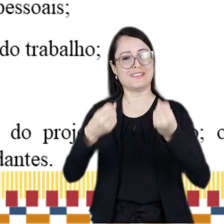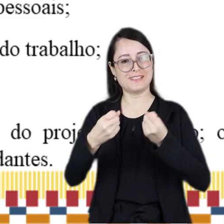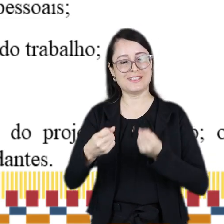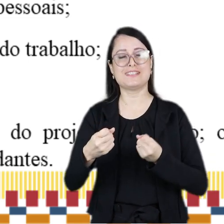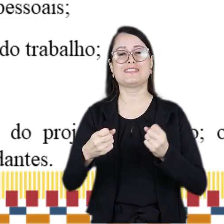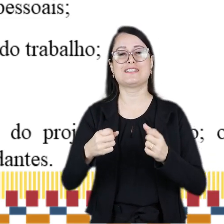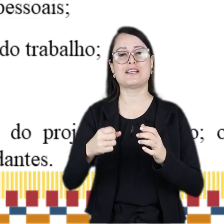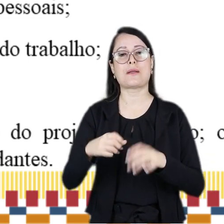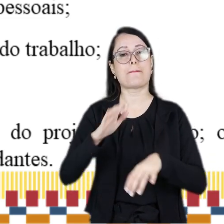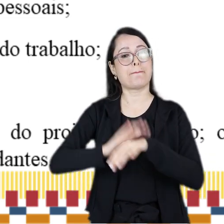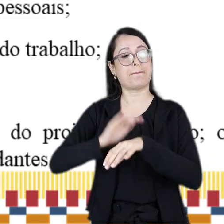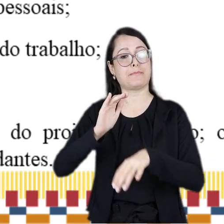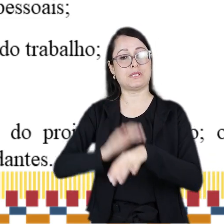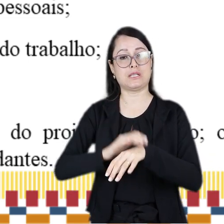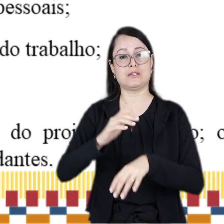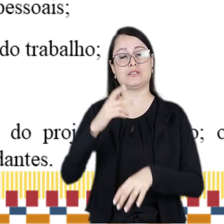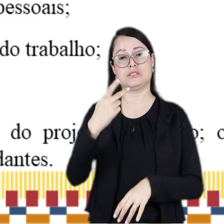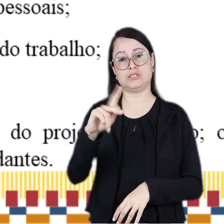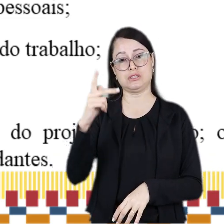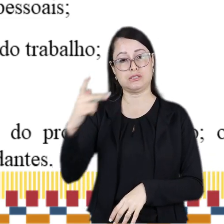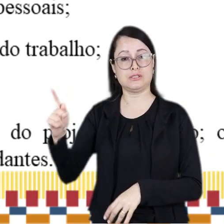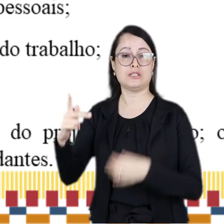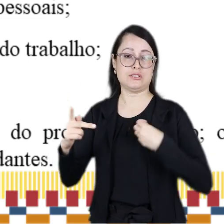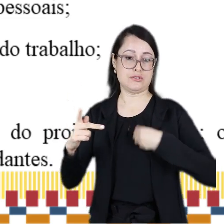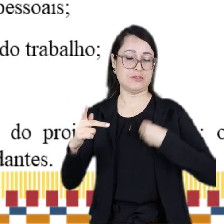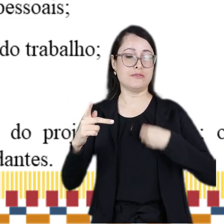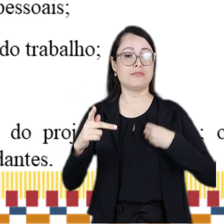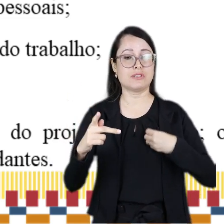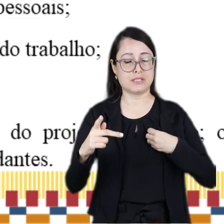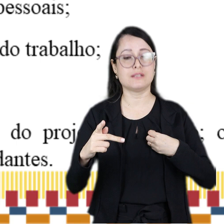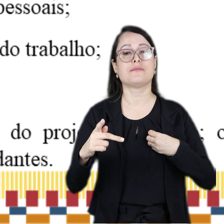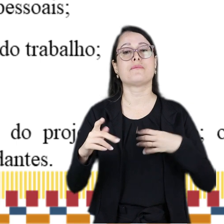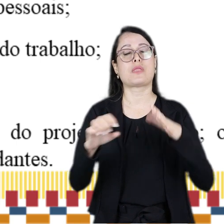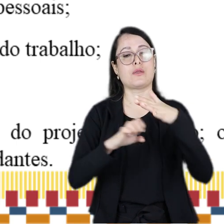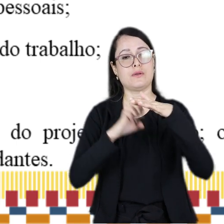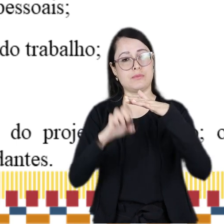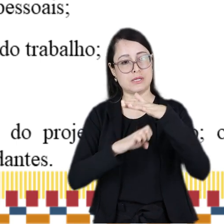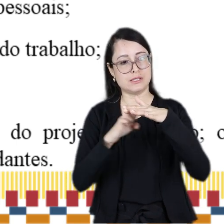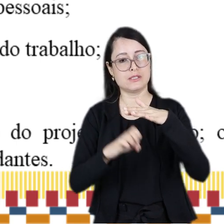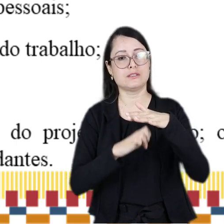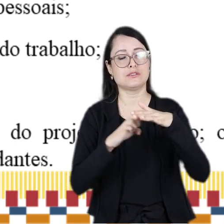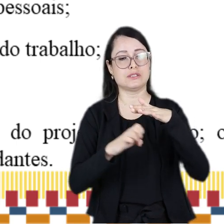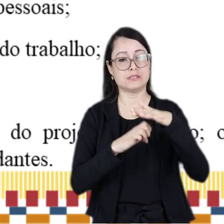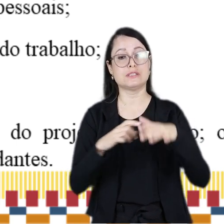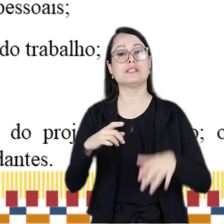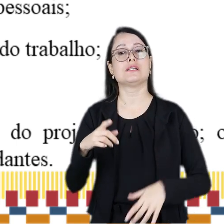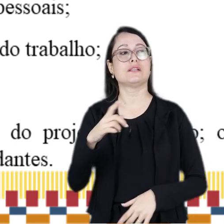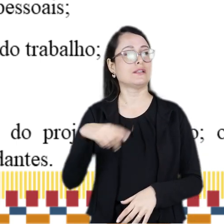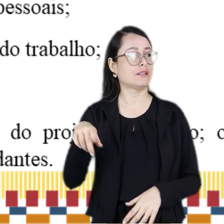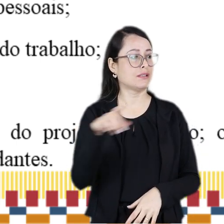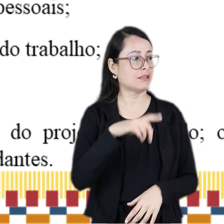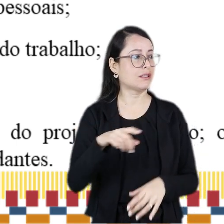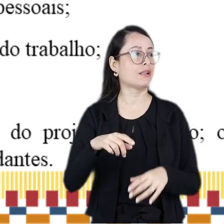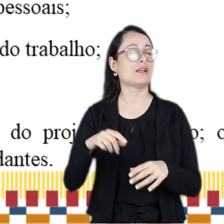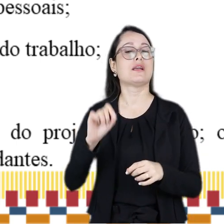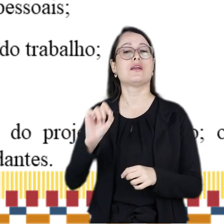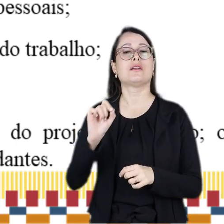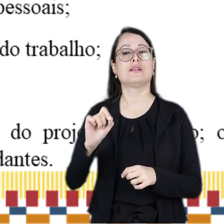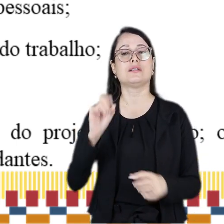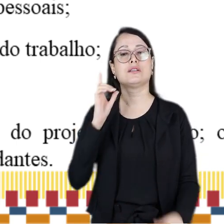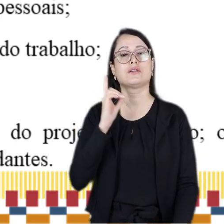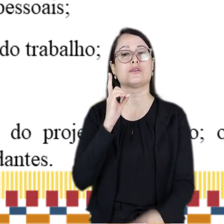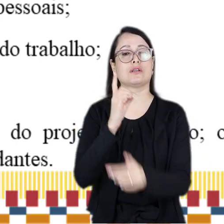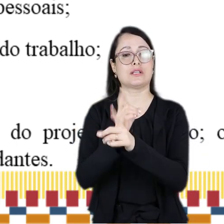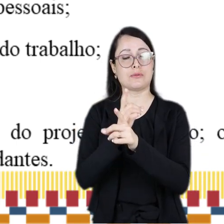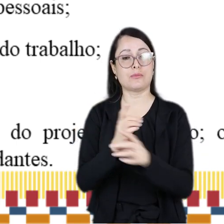trajetória. No empreendedorismo, né? A gente vai pressupor processos de identificação de potenciais